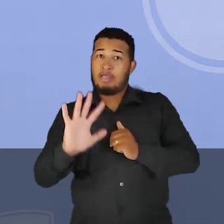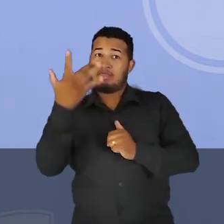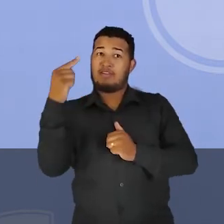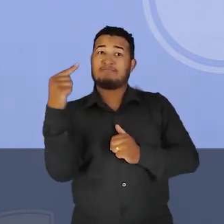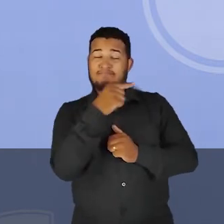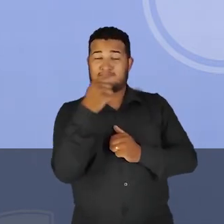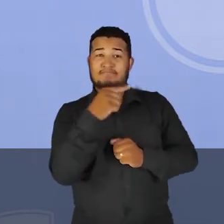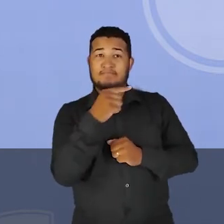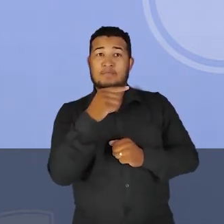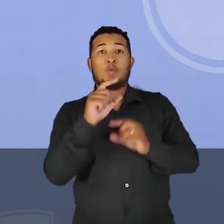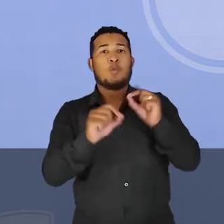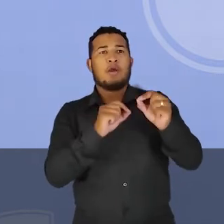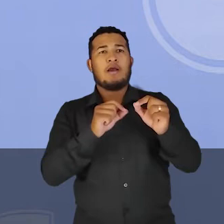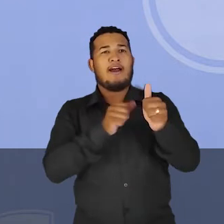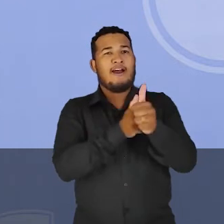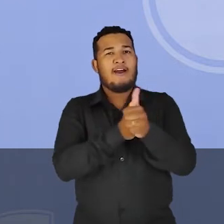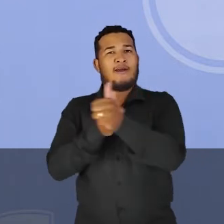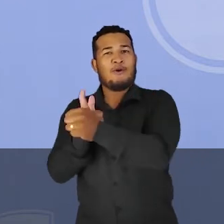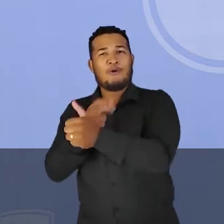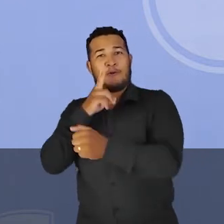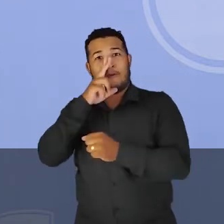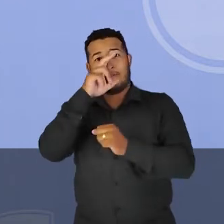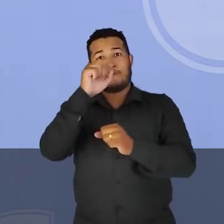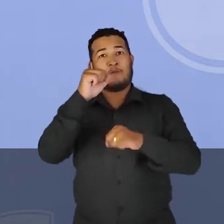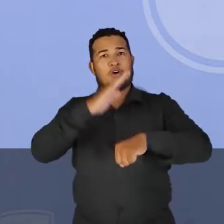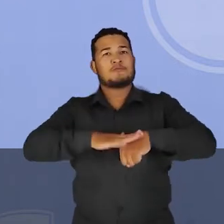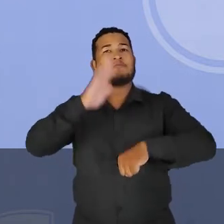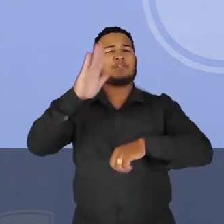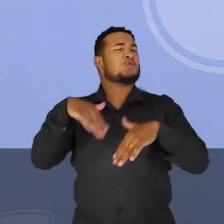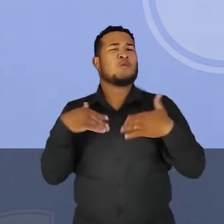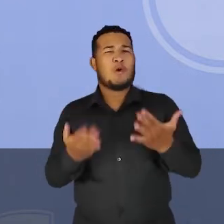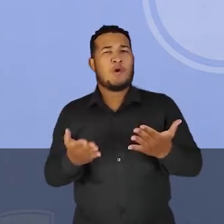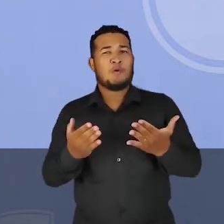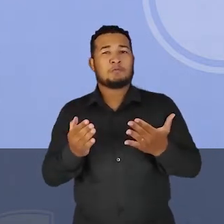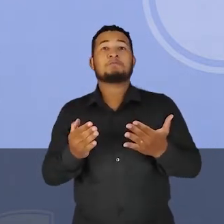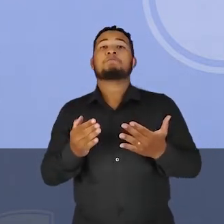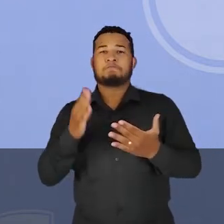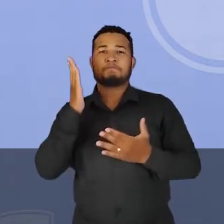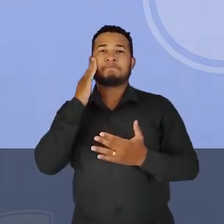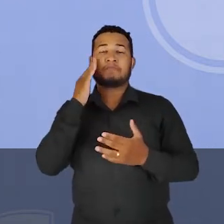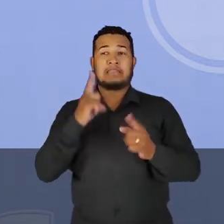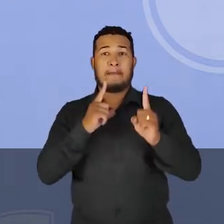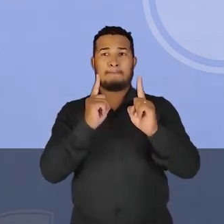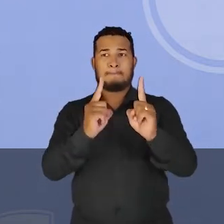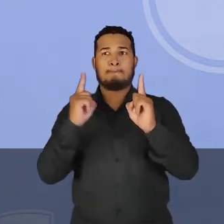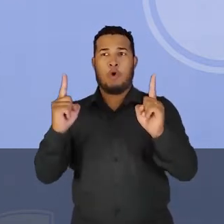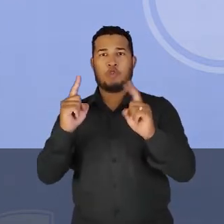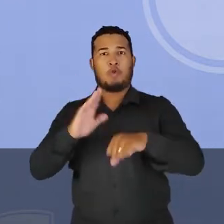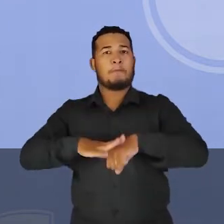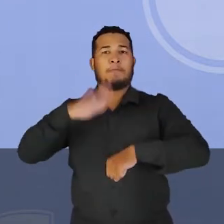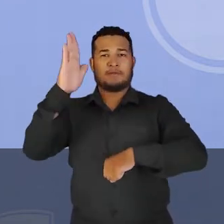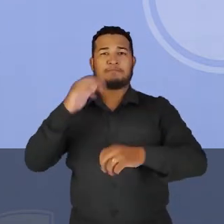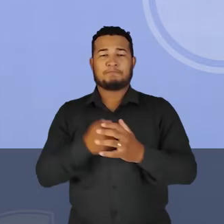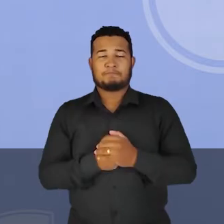o sentido acompanha o vetor de maior módulo.